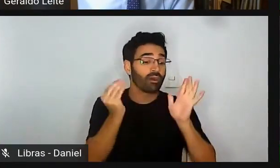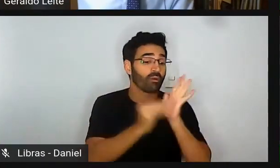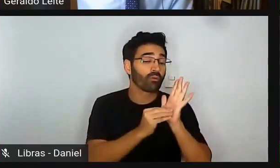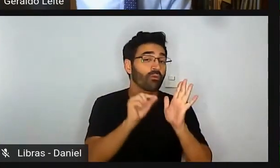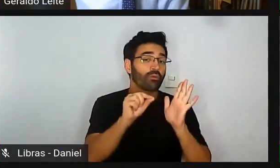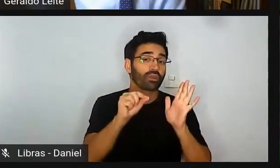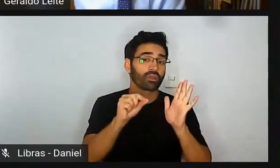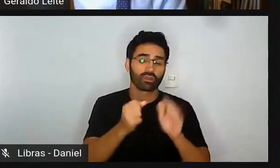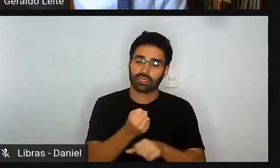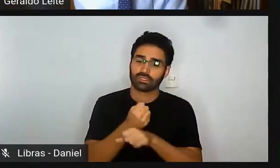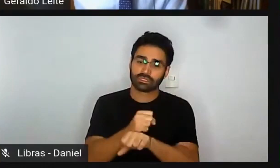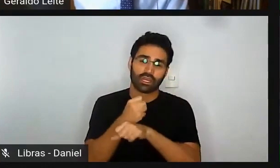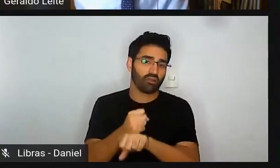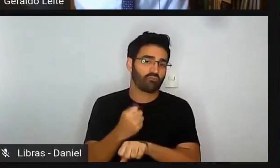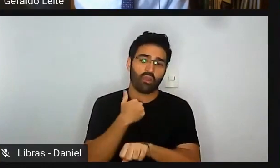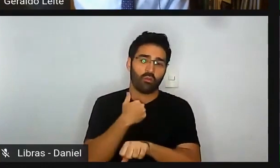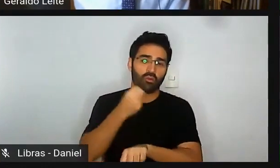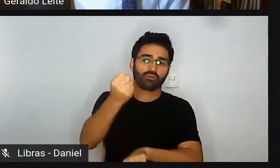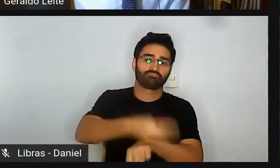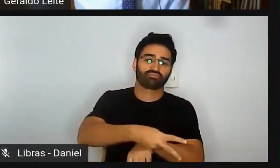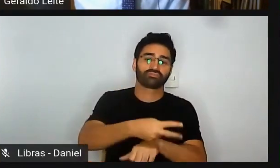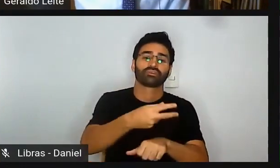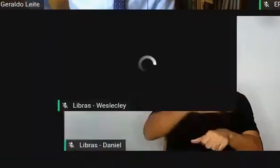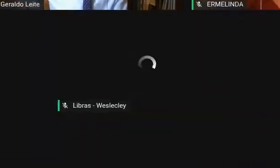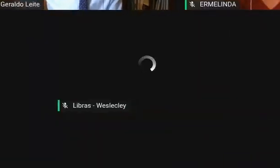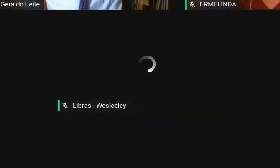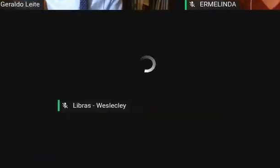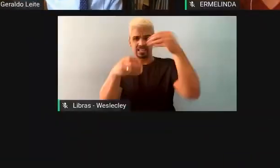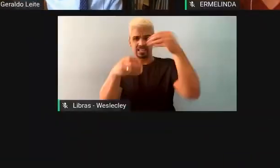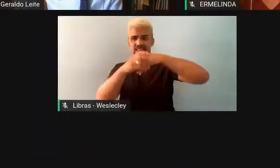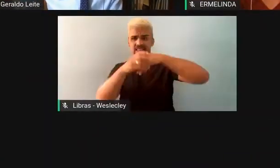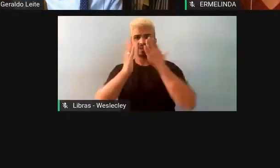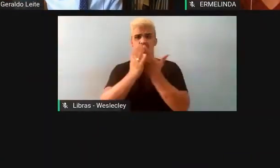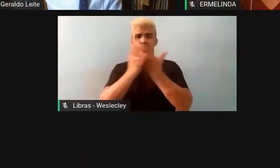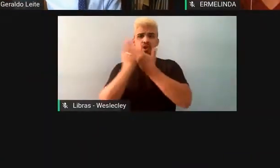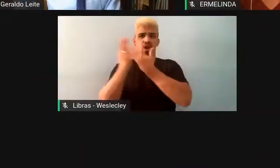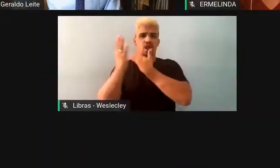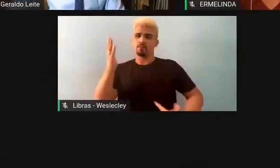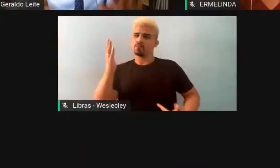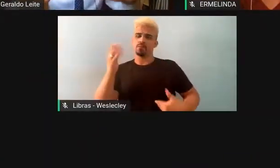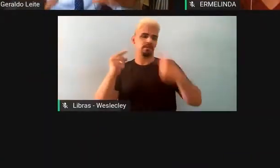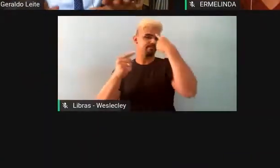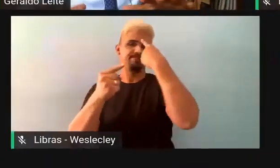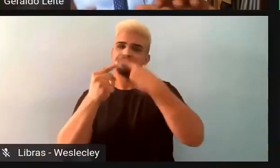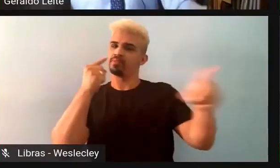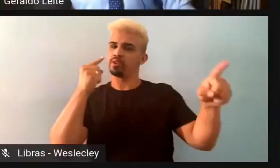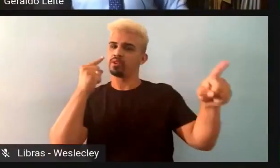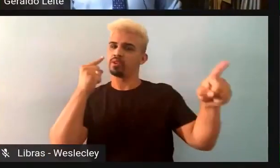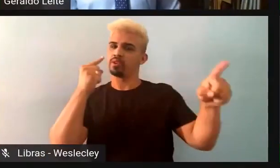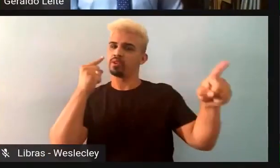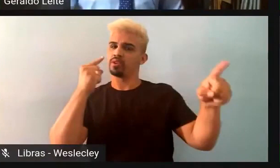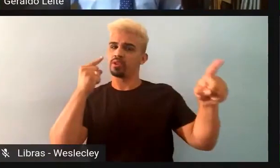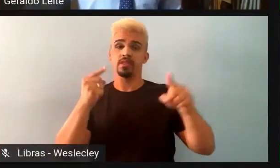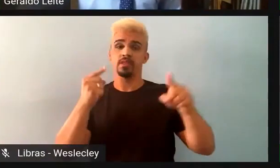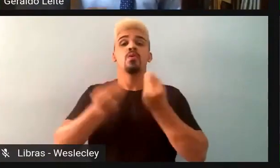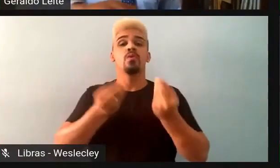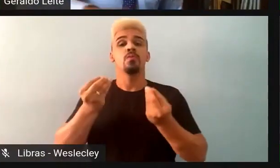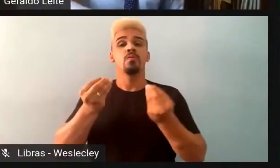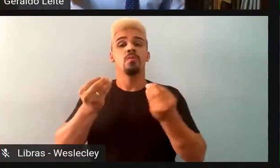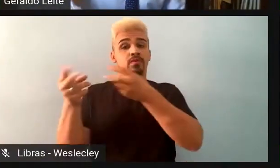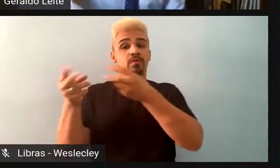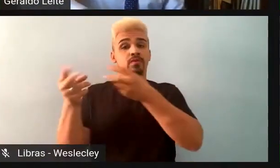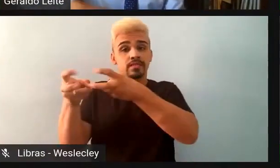seriam admitidos nas escolas públicas do país em nenhum nível de ensino. Vejam vocês, então,